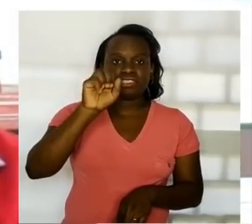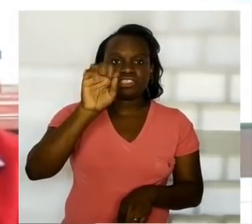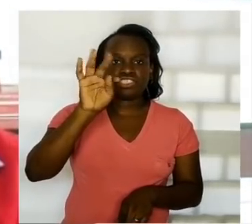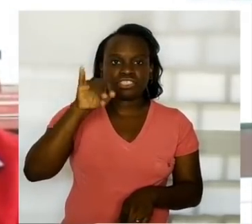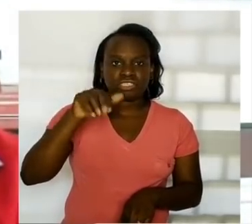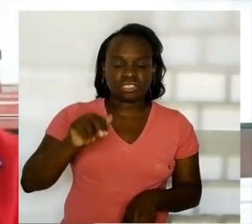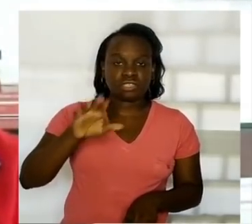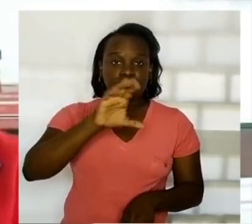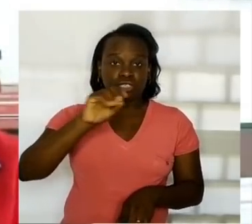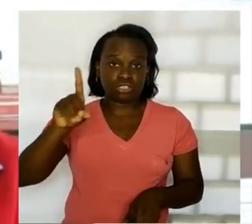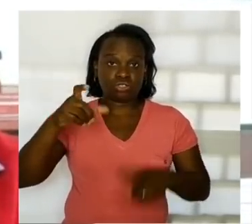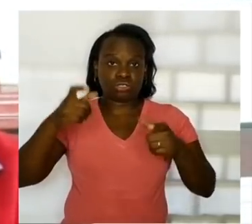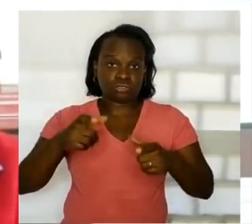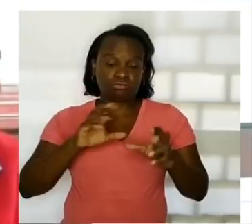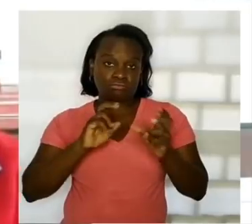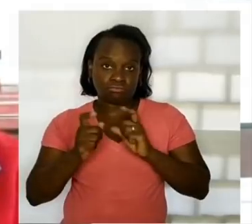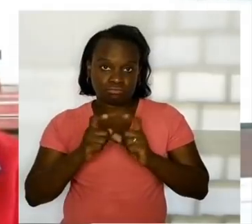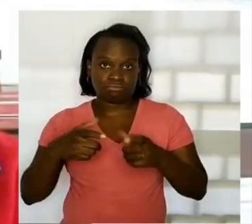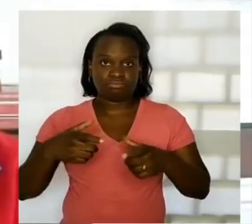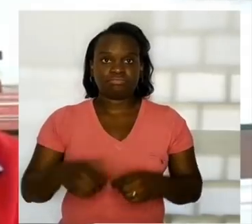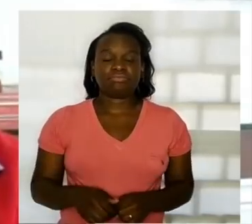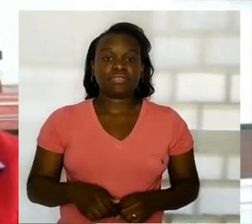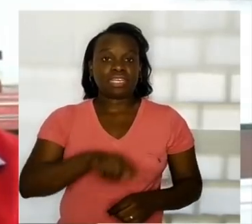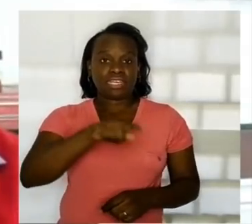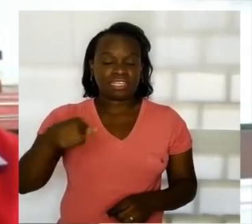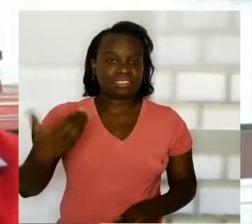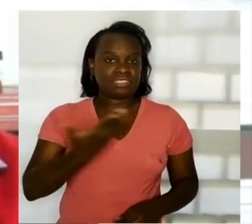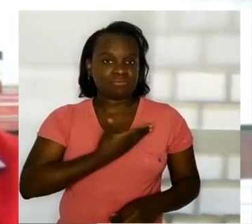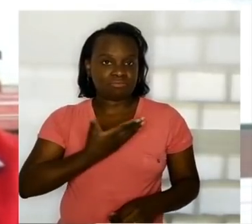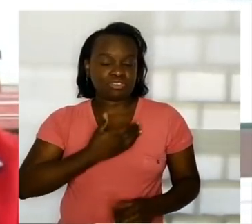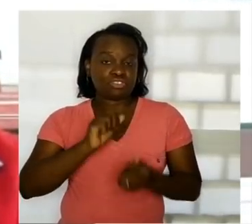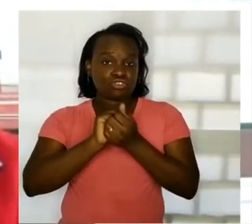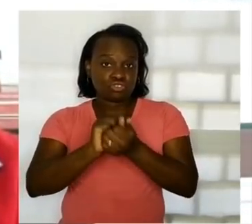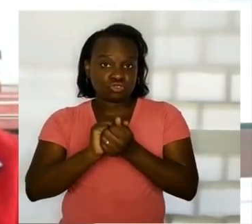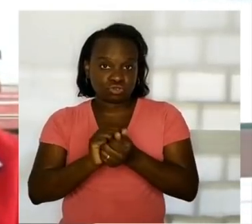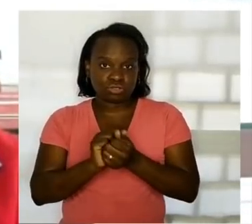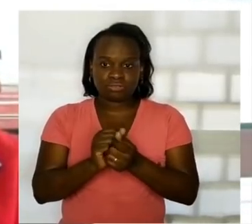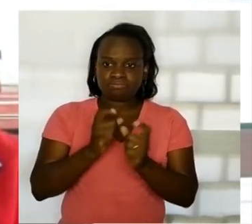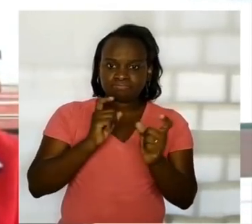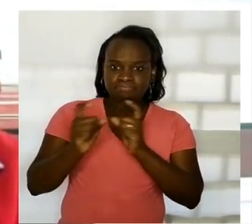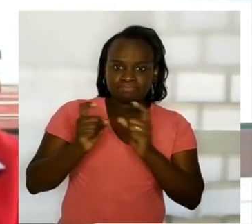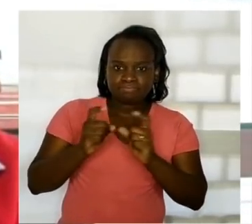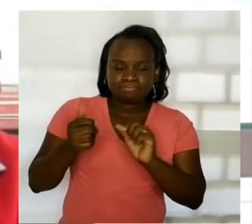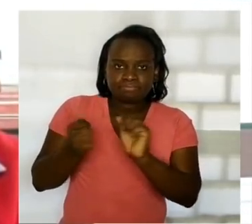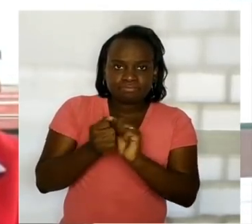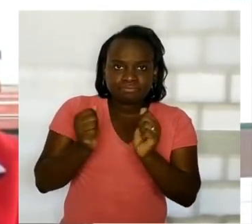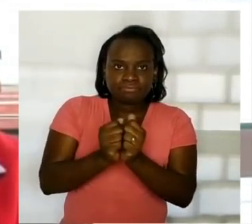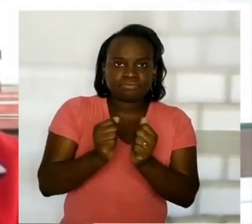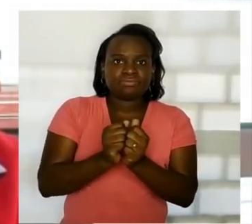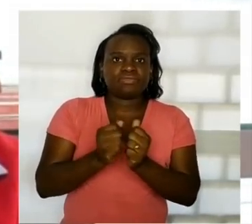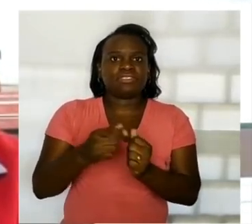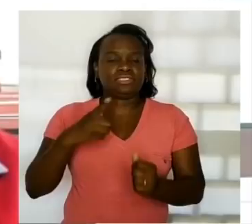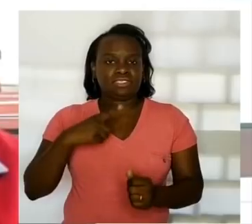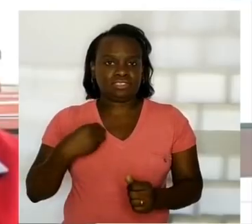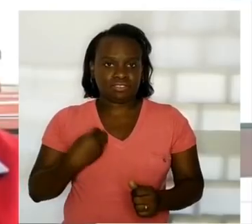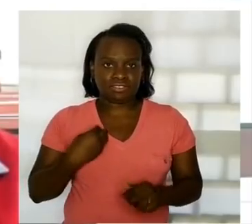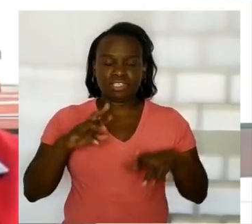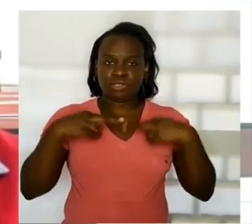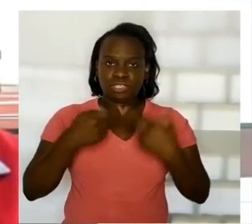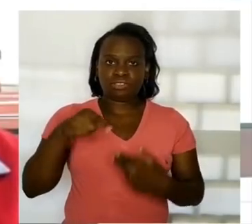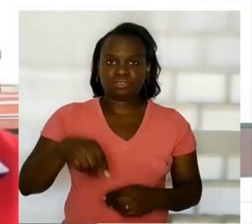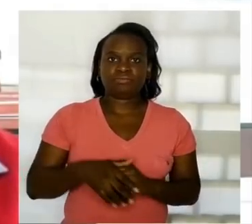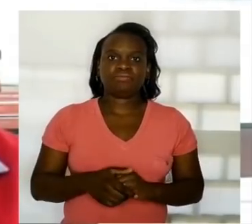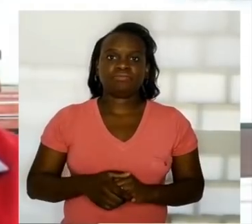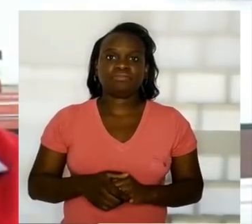Proped UERJ, coordenadora da comissão local. Parceiras corajosas na articulação dos coletivos